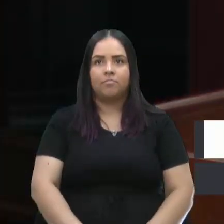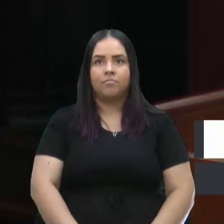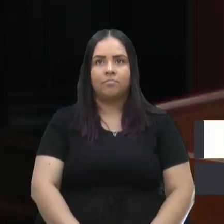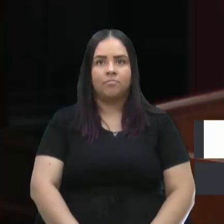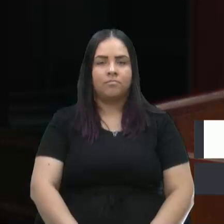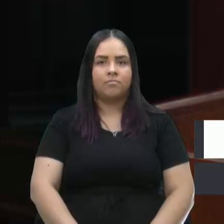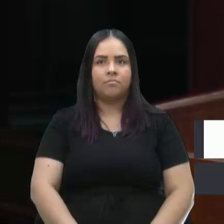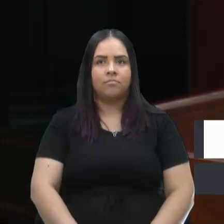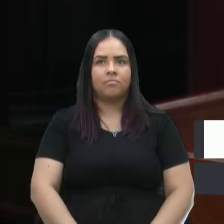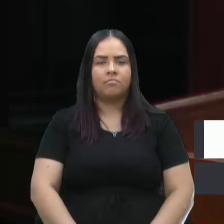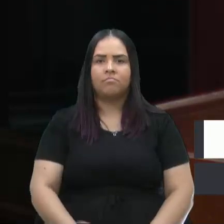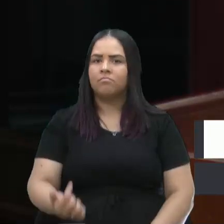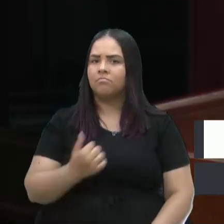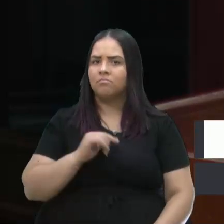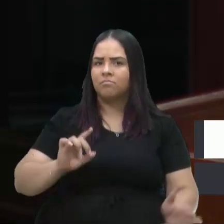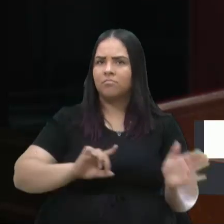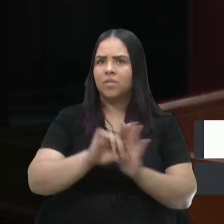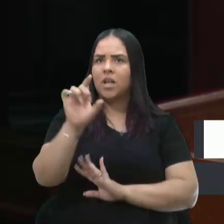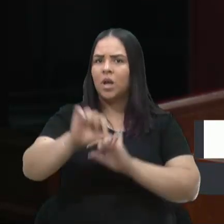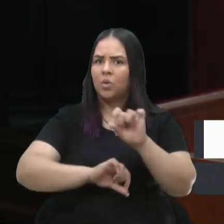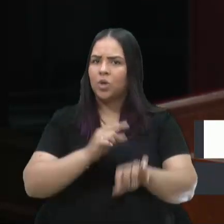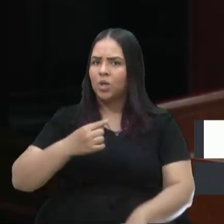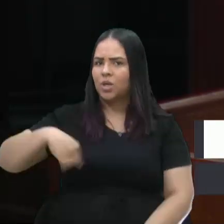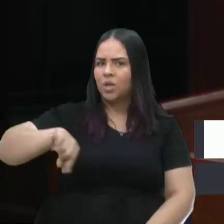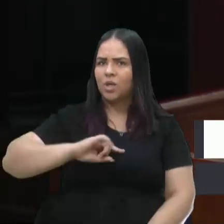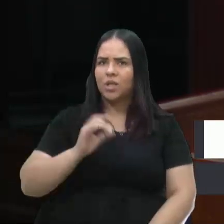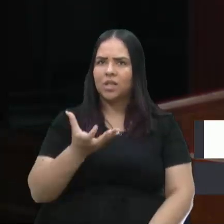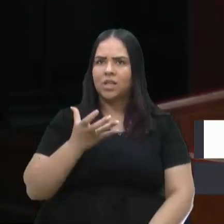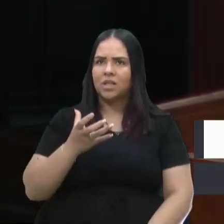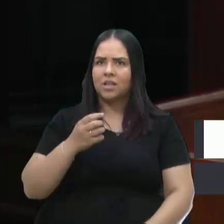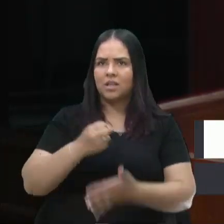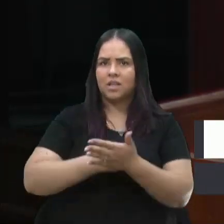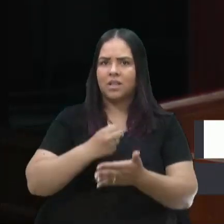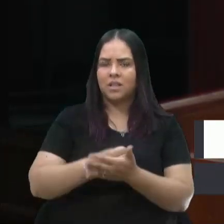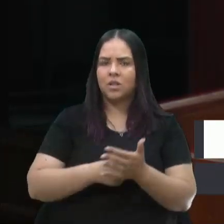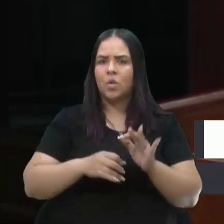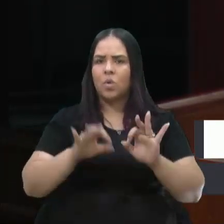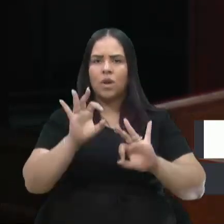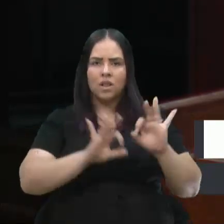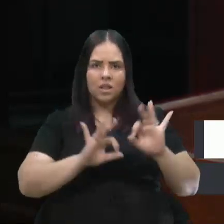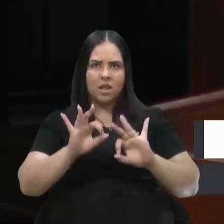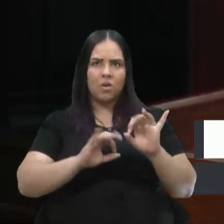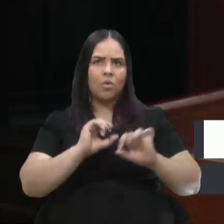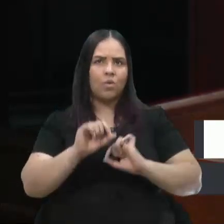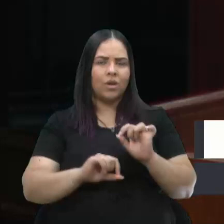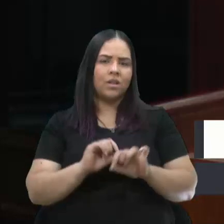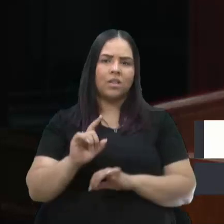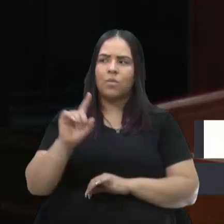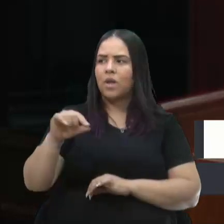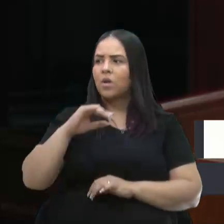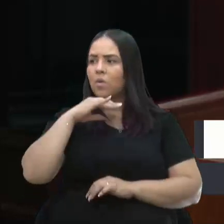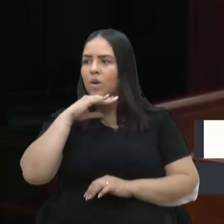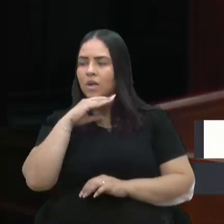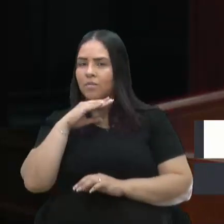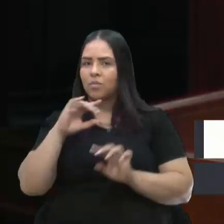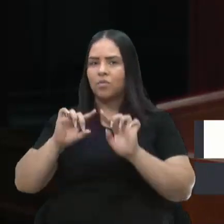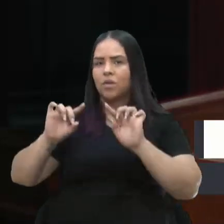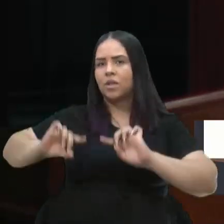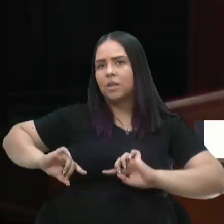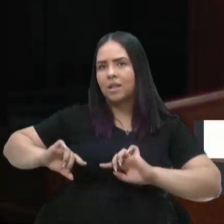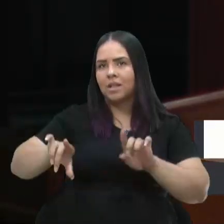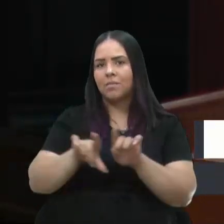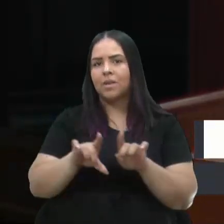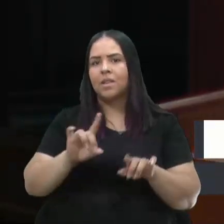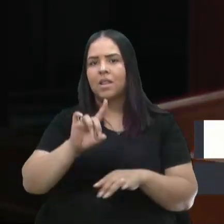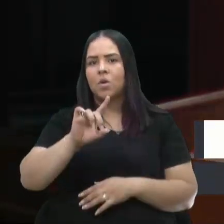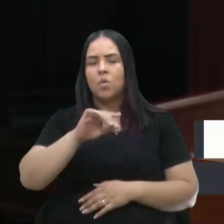E aí fica a pergunta, é isso que a gente quer? A gente está tentando costurar um consenso, algo que não fique ruim para o servidor, que também não